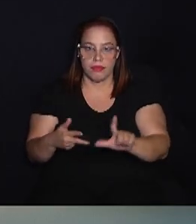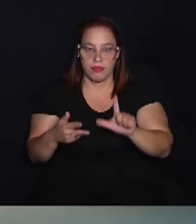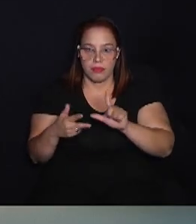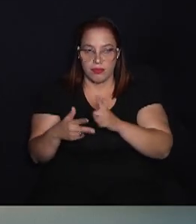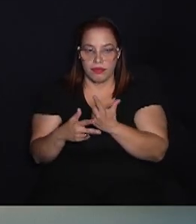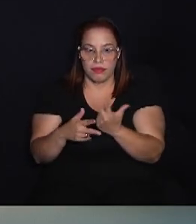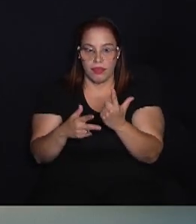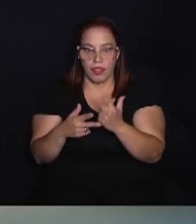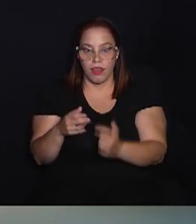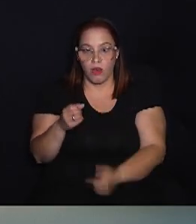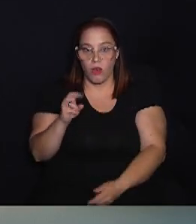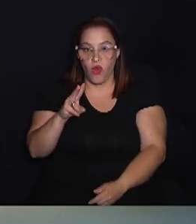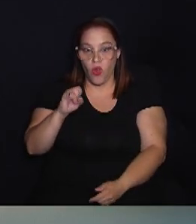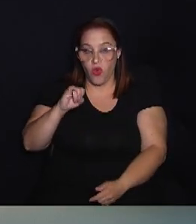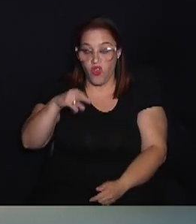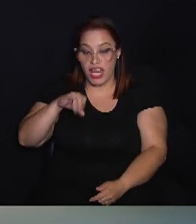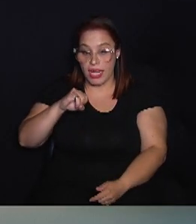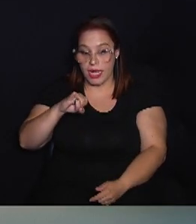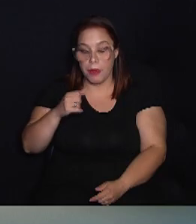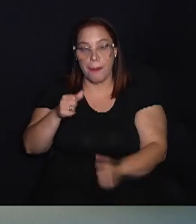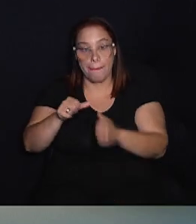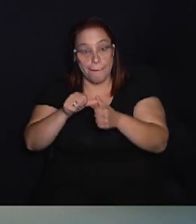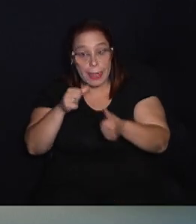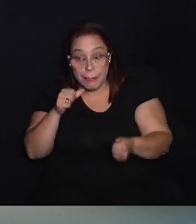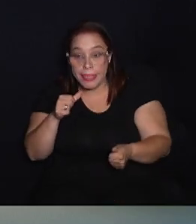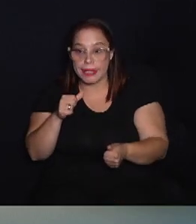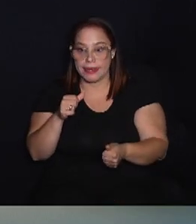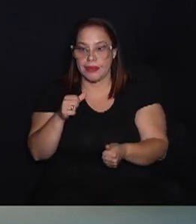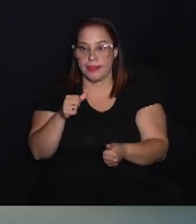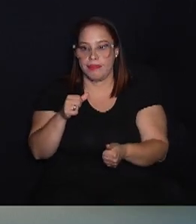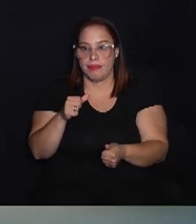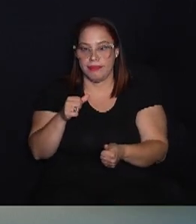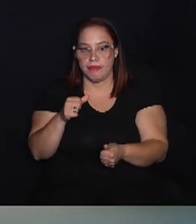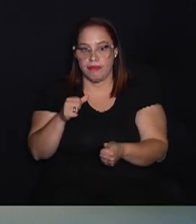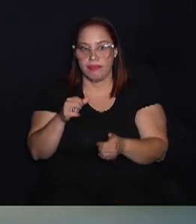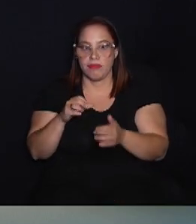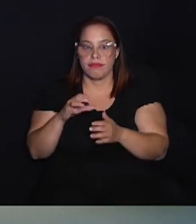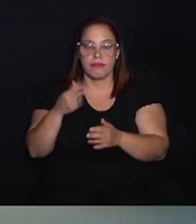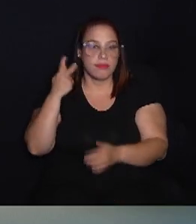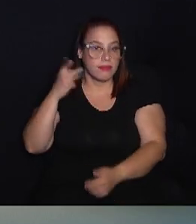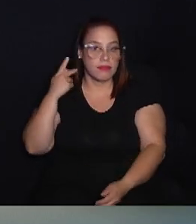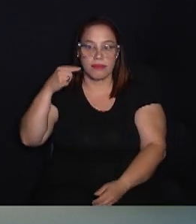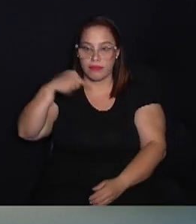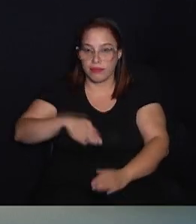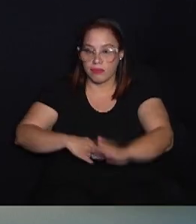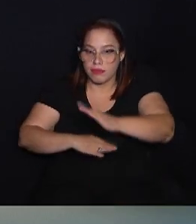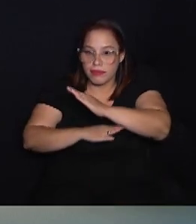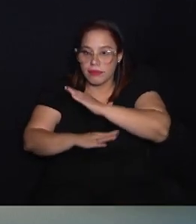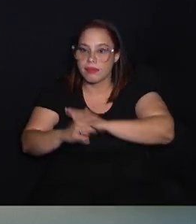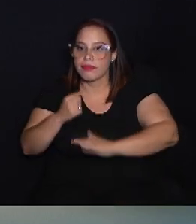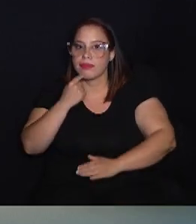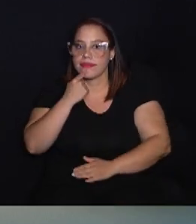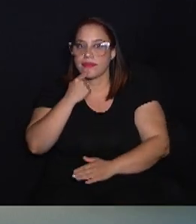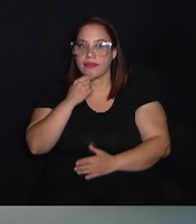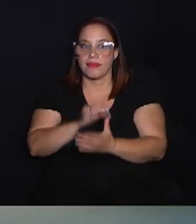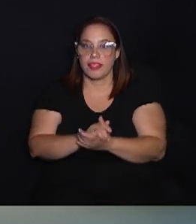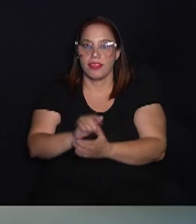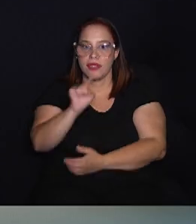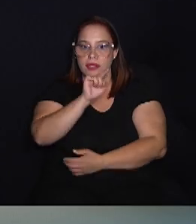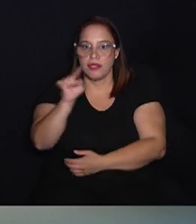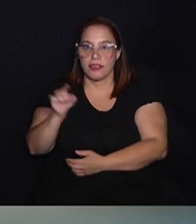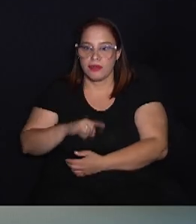a reeleição. Nós temos também o professor Wagner Romão, do PT, pela primeira vez ocupa uma cadeira aqui